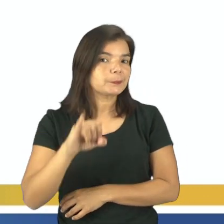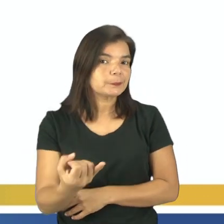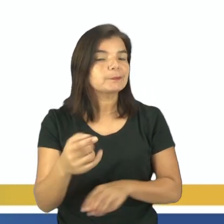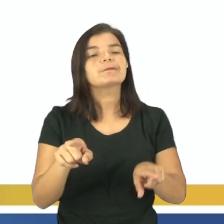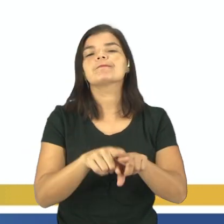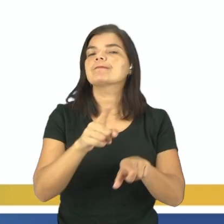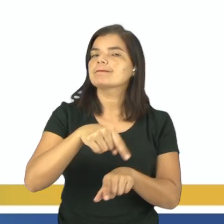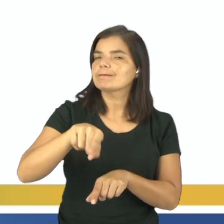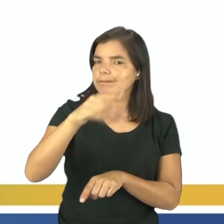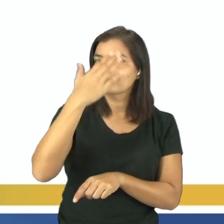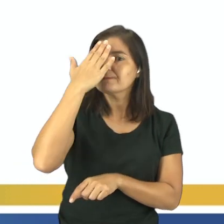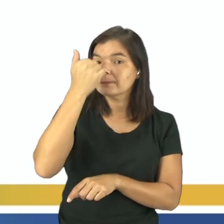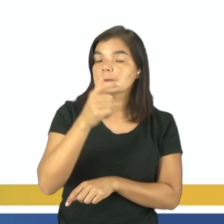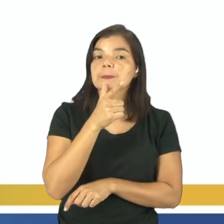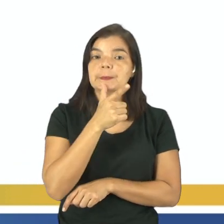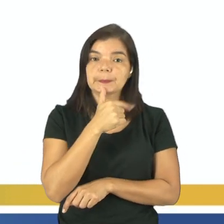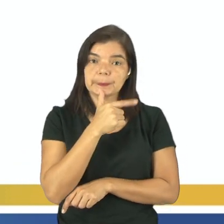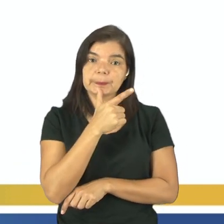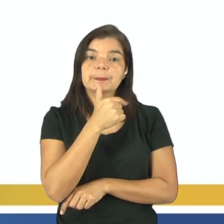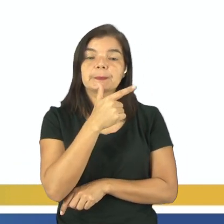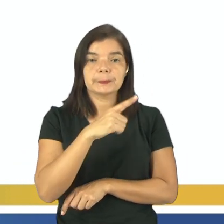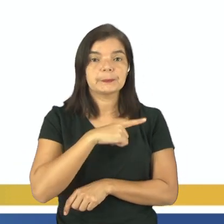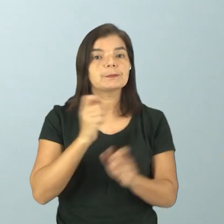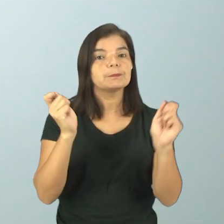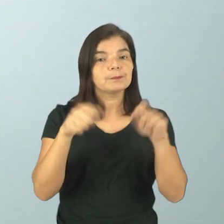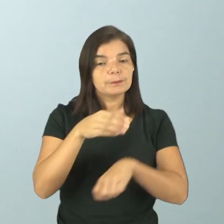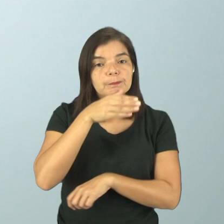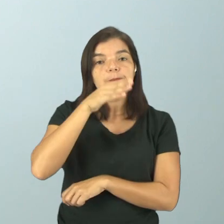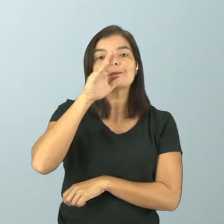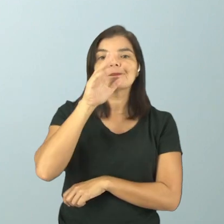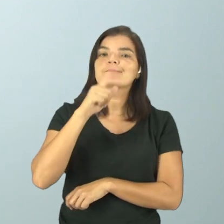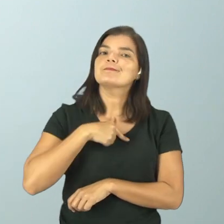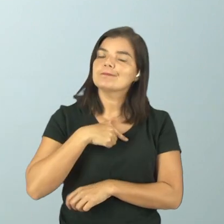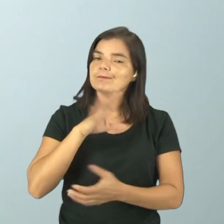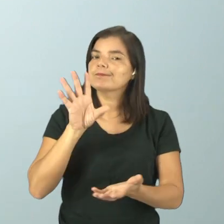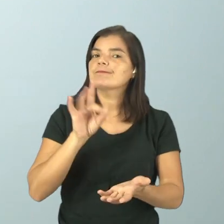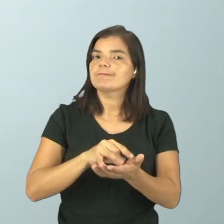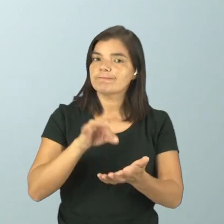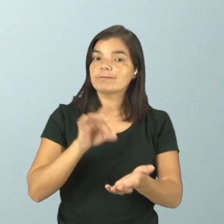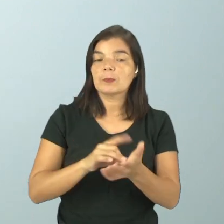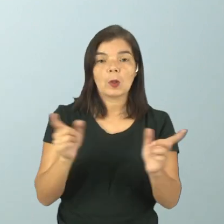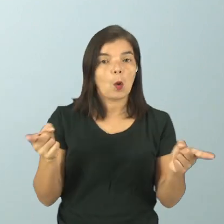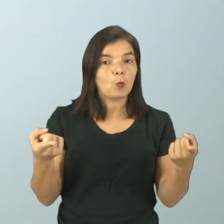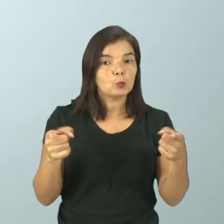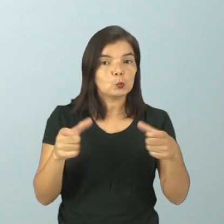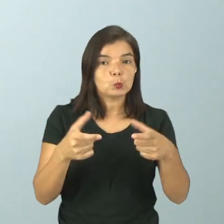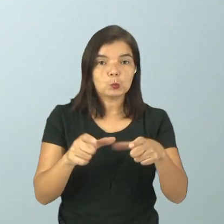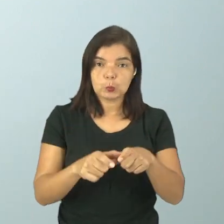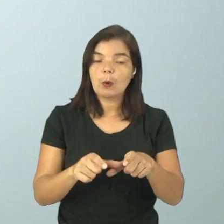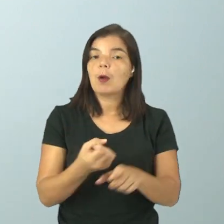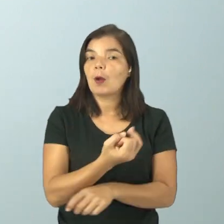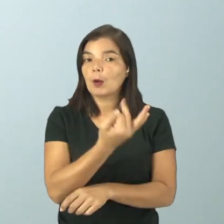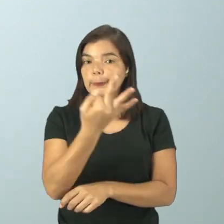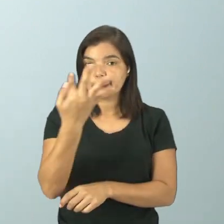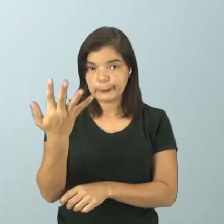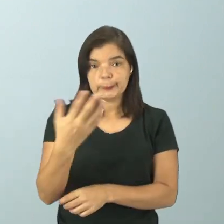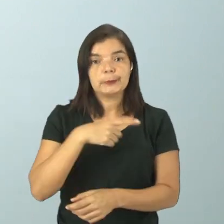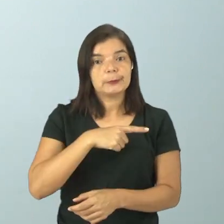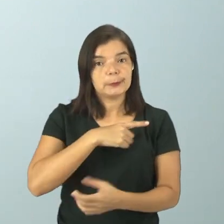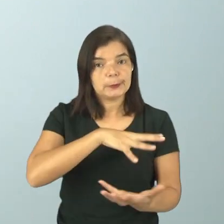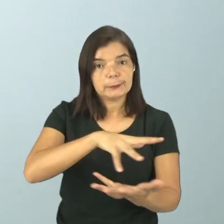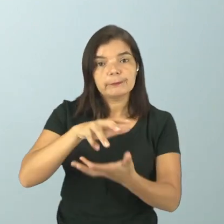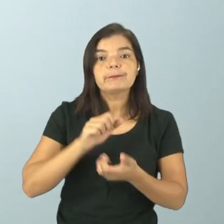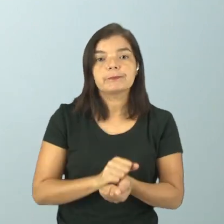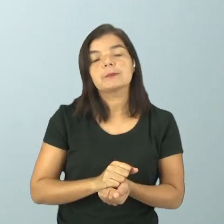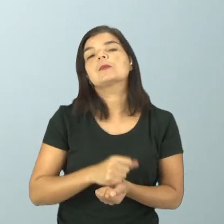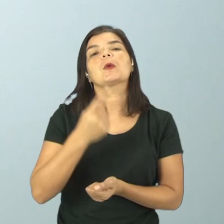e vocês sabem que a água que temos acesso, né, aquela que podemos consumir, ela realmente é pouca em relação à quantidade de água existente no planeta.